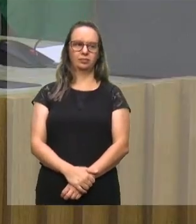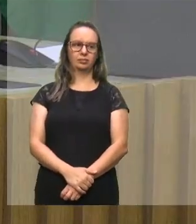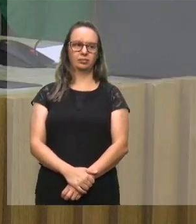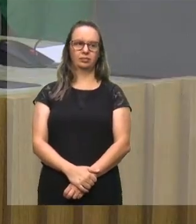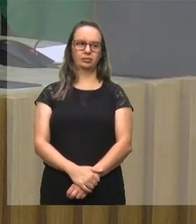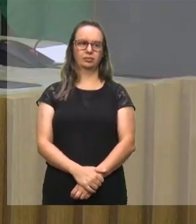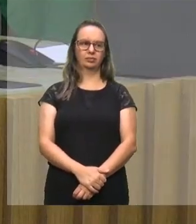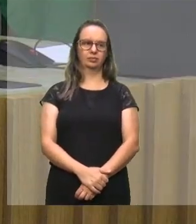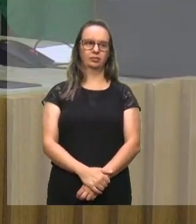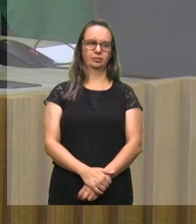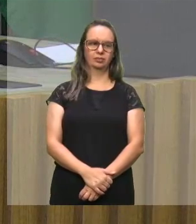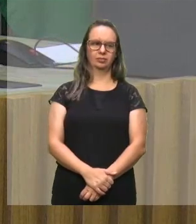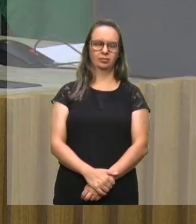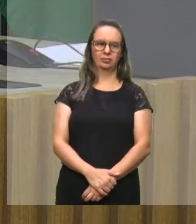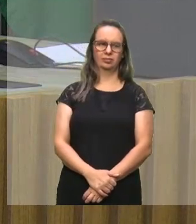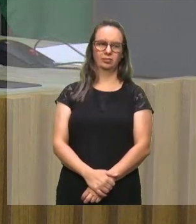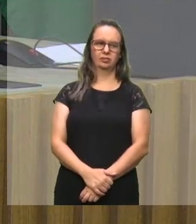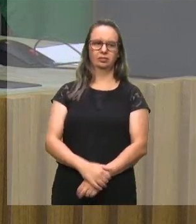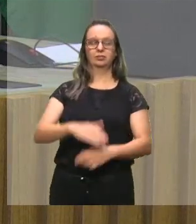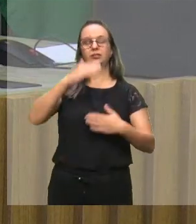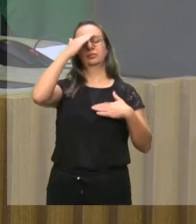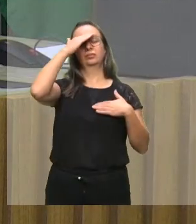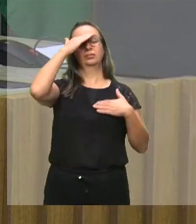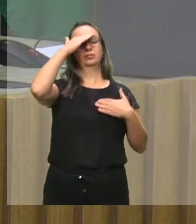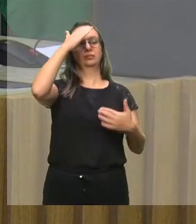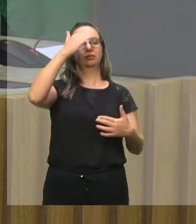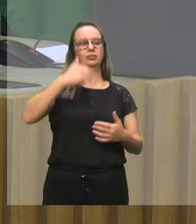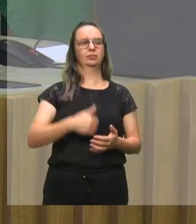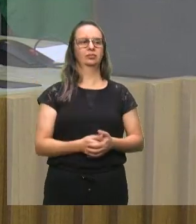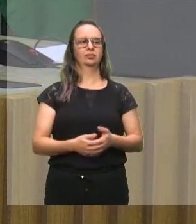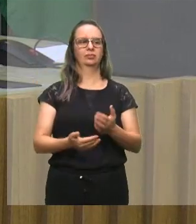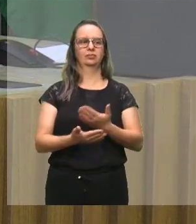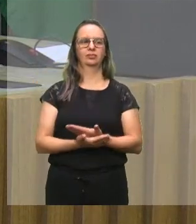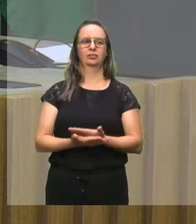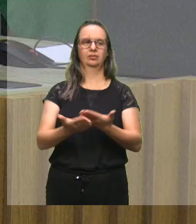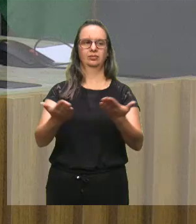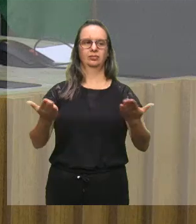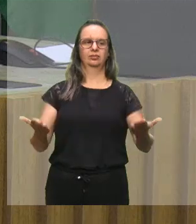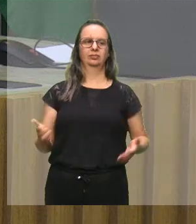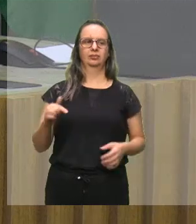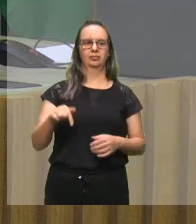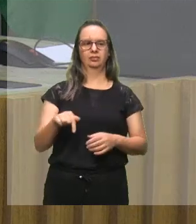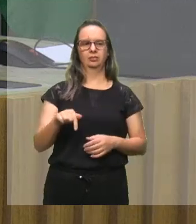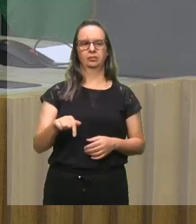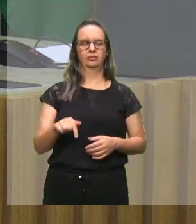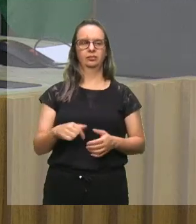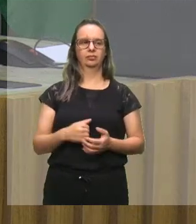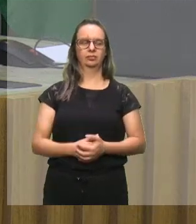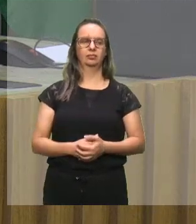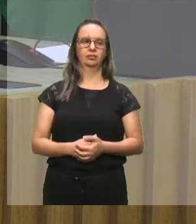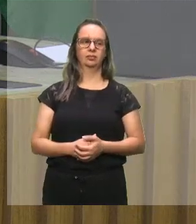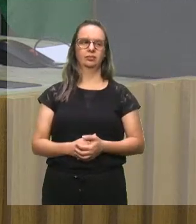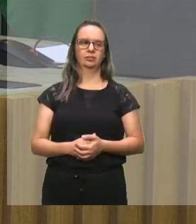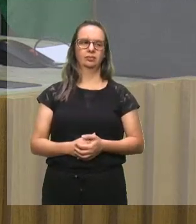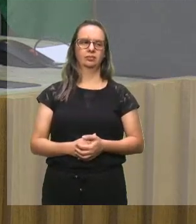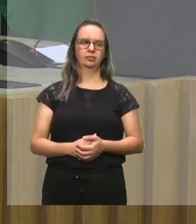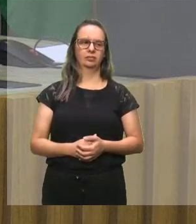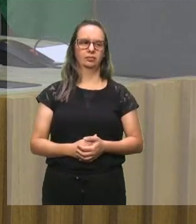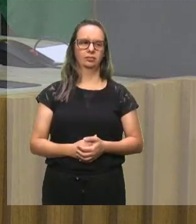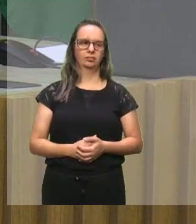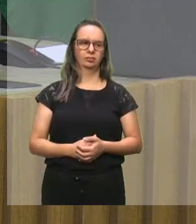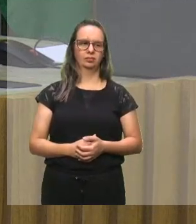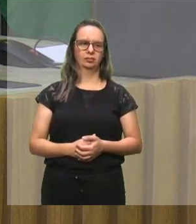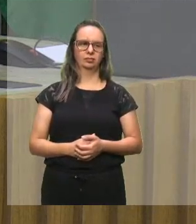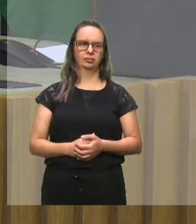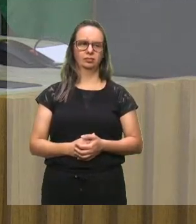licença, e agradeço a presença de todos aqui que estão contemplando e participando. Acho